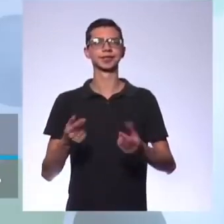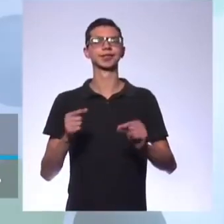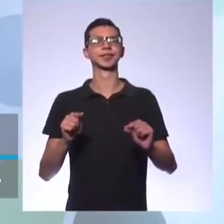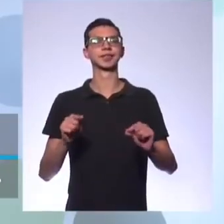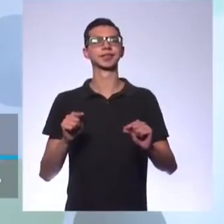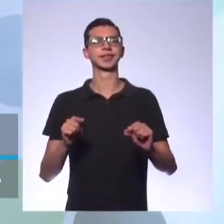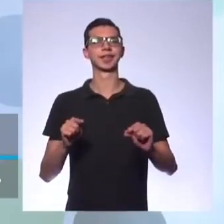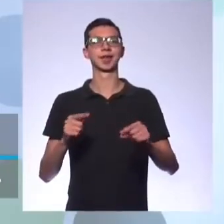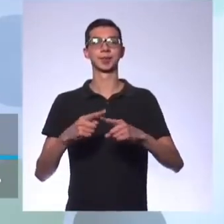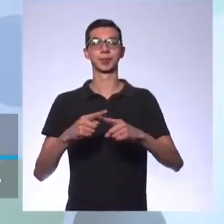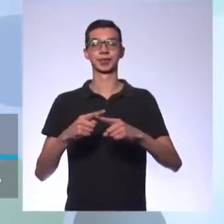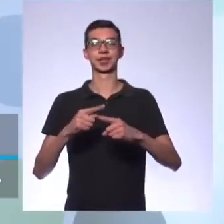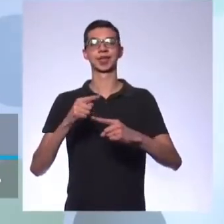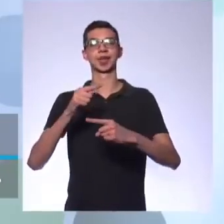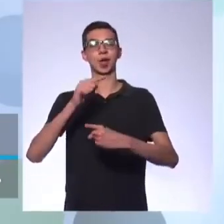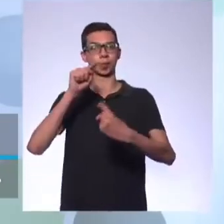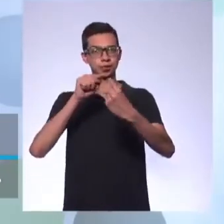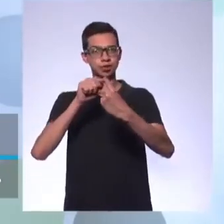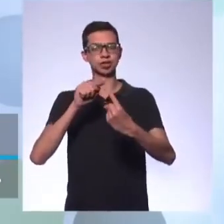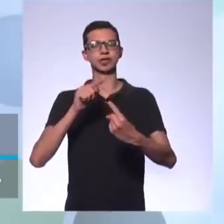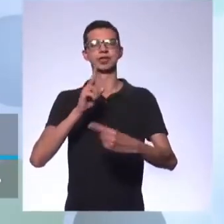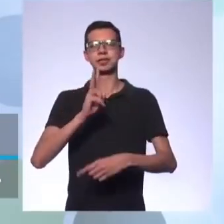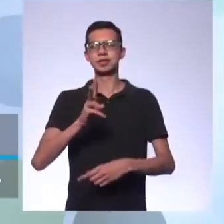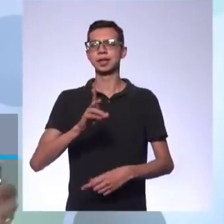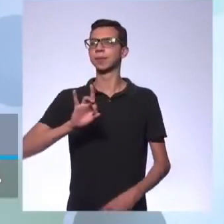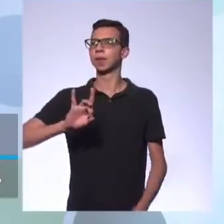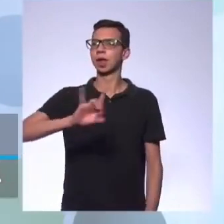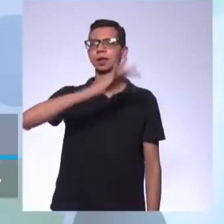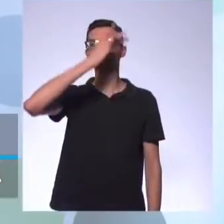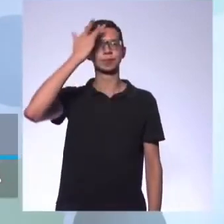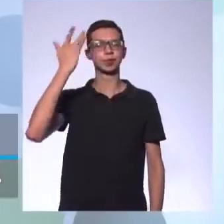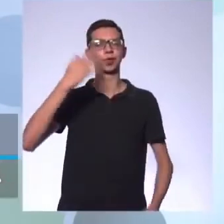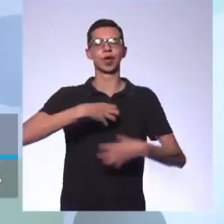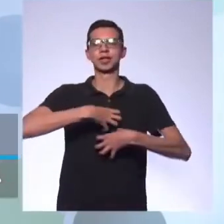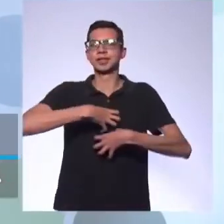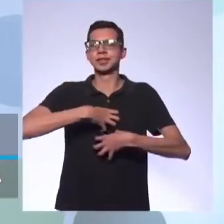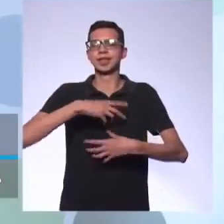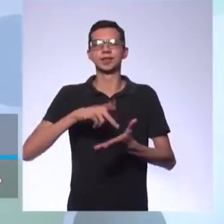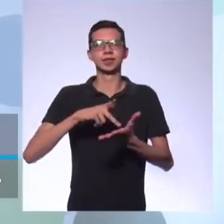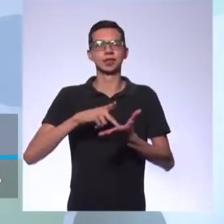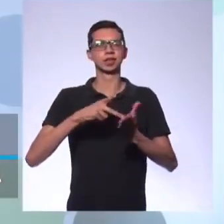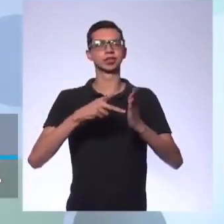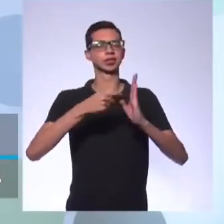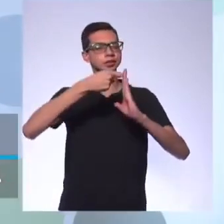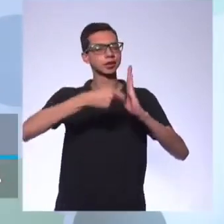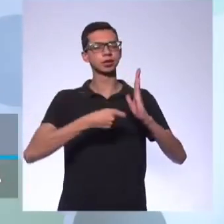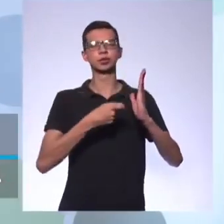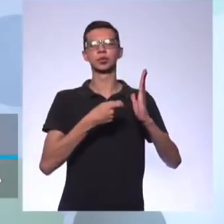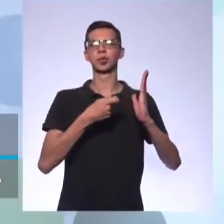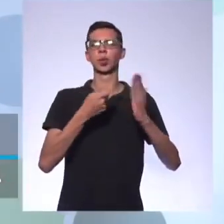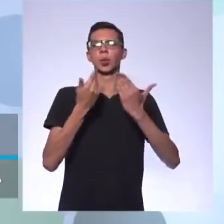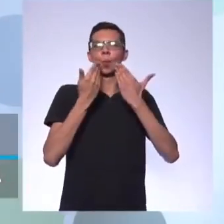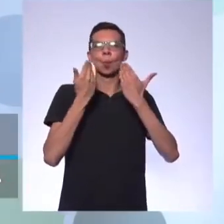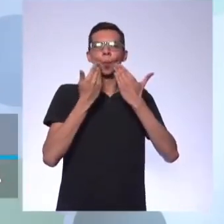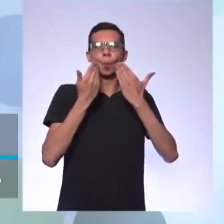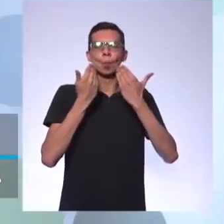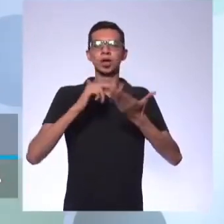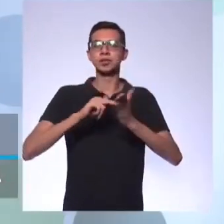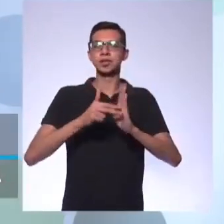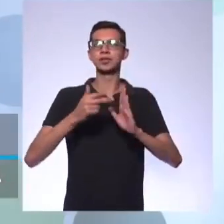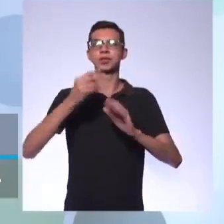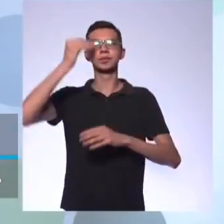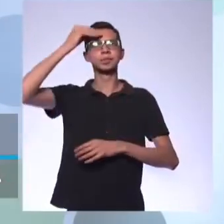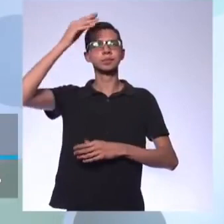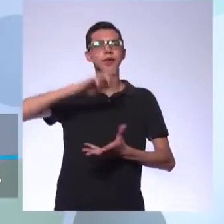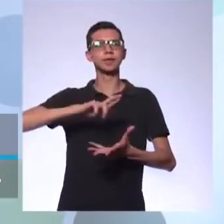Busca trazer, busca atrair, busca envolver o leitor em outros sentidos, outros significados. Então, olha